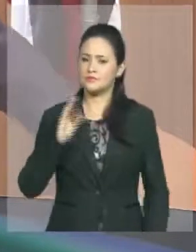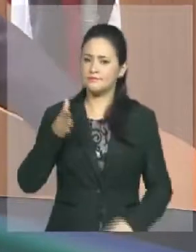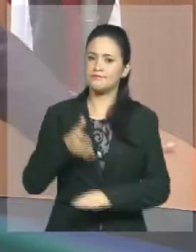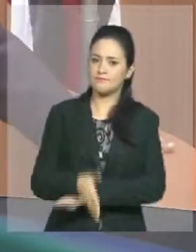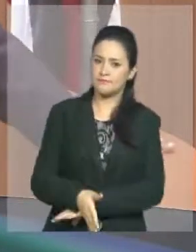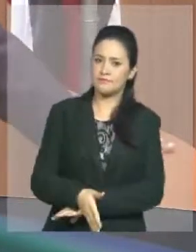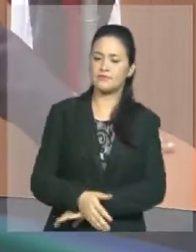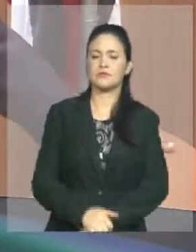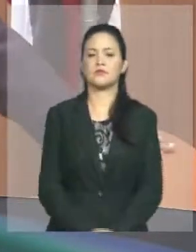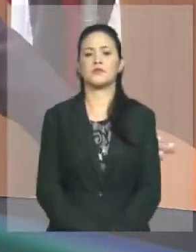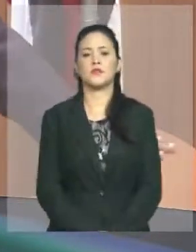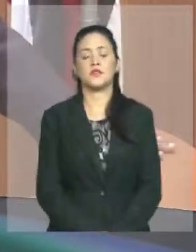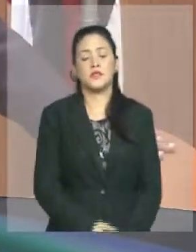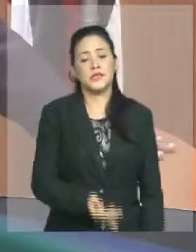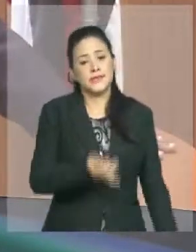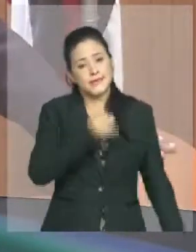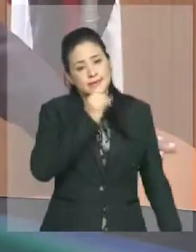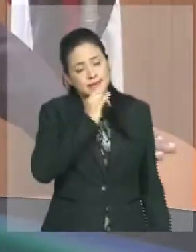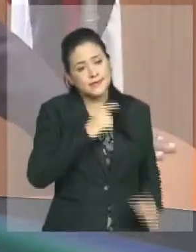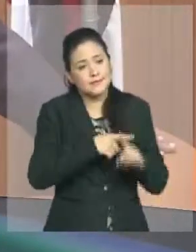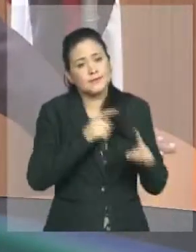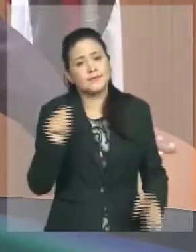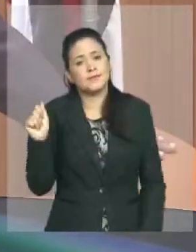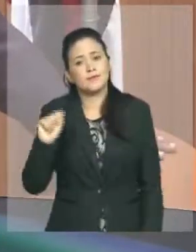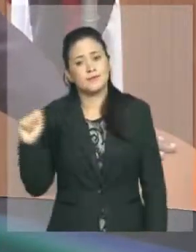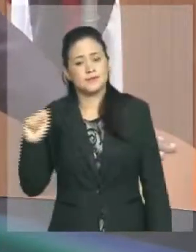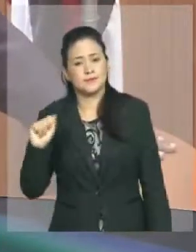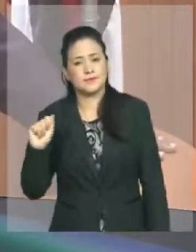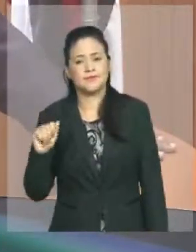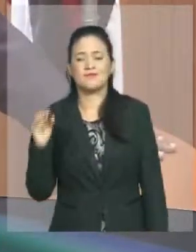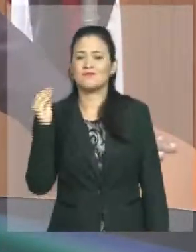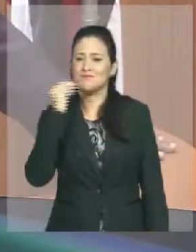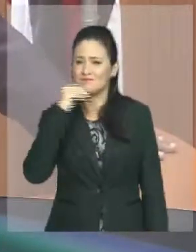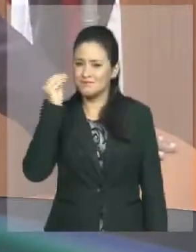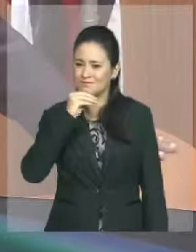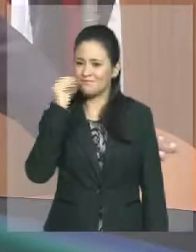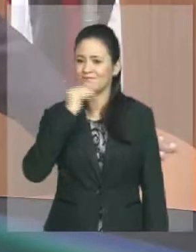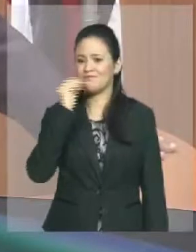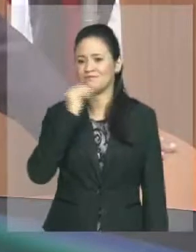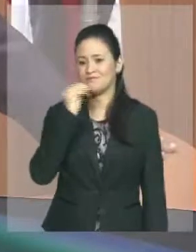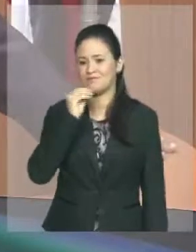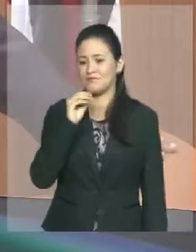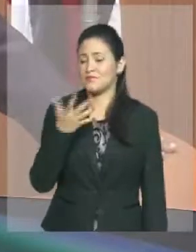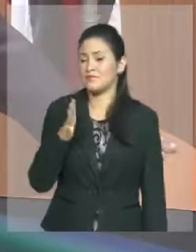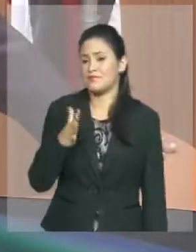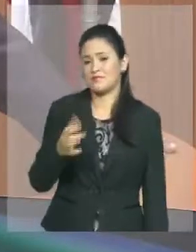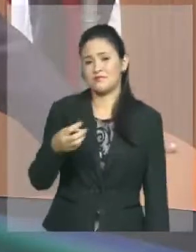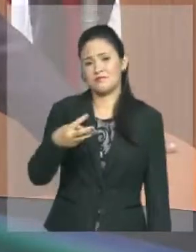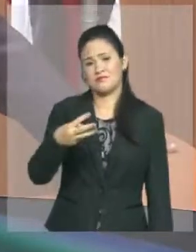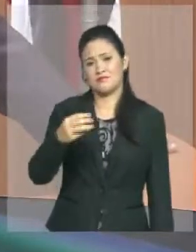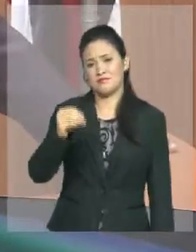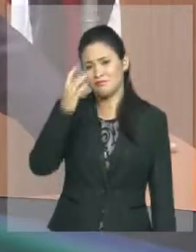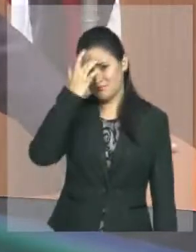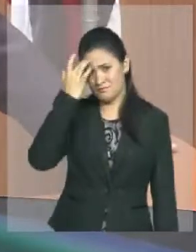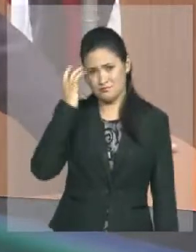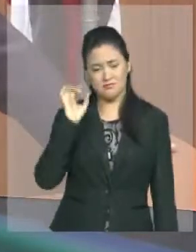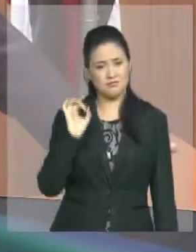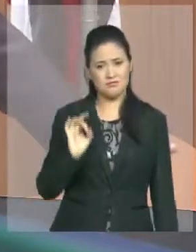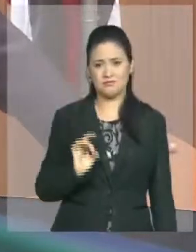Infelizmente, as associações estão fragilizadas, tanto é que deu aproximadamente 30 pessoas somente na